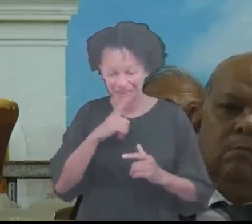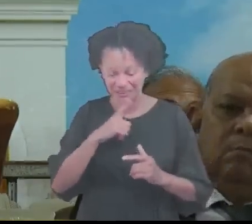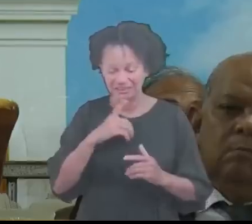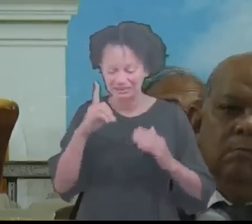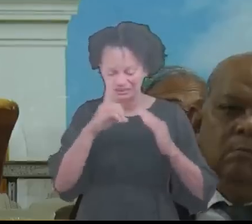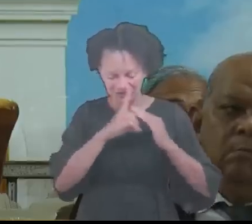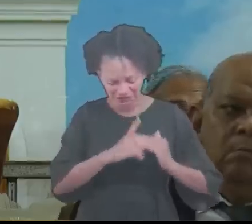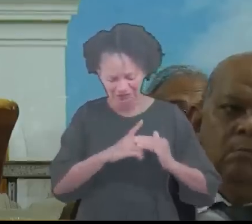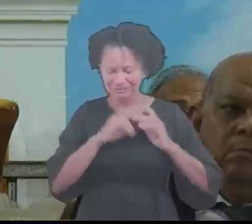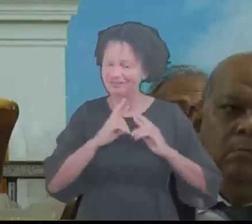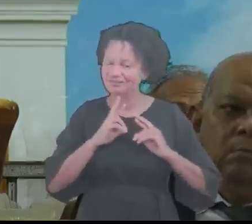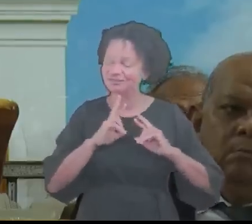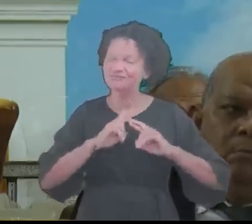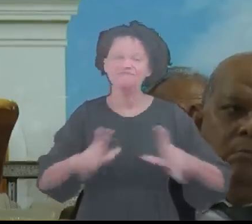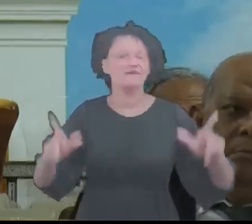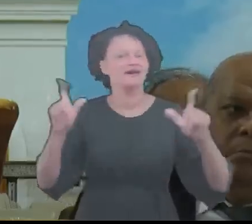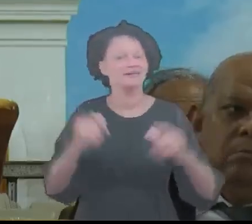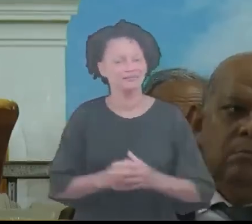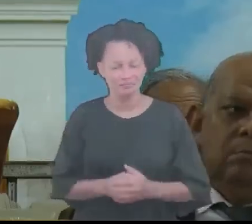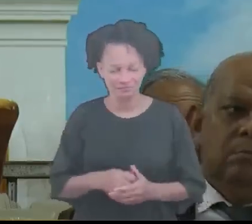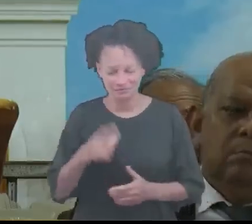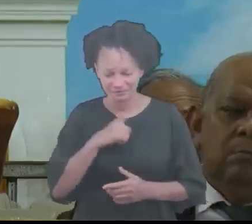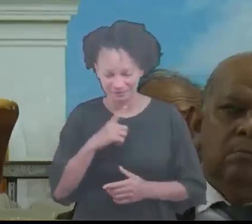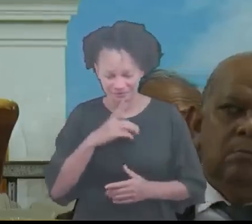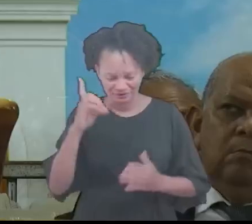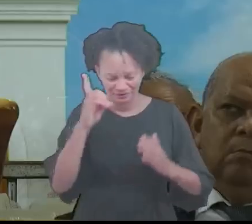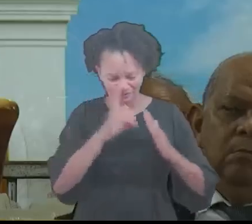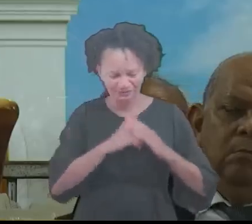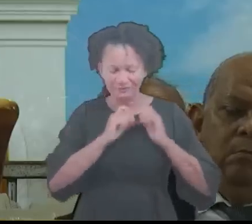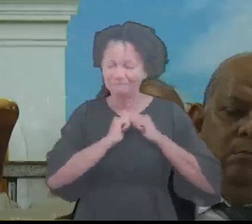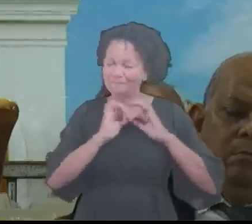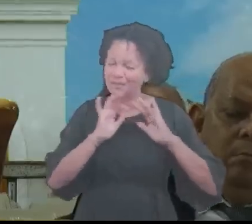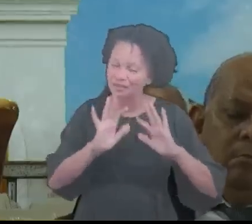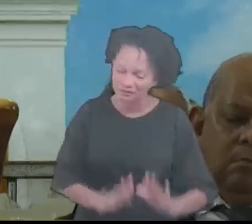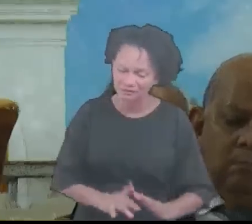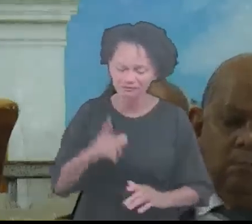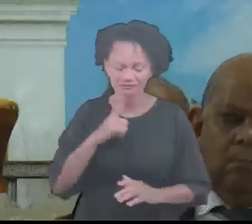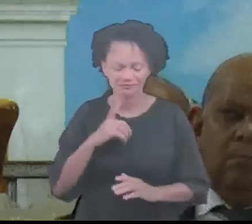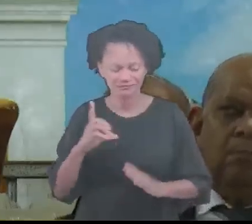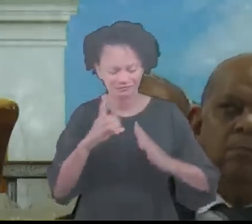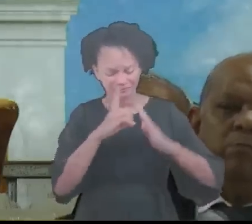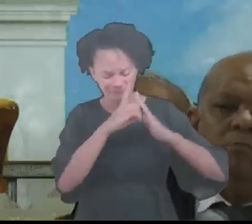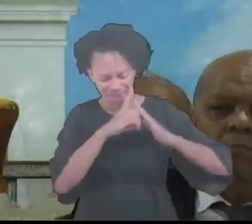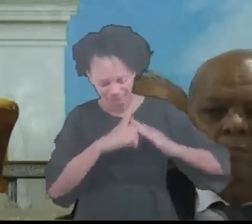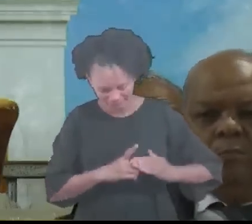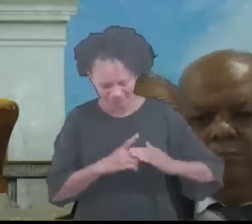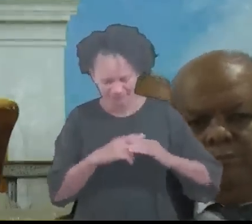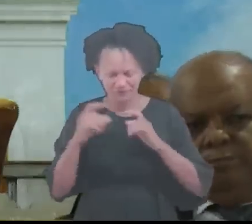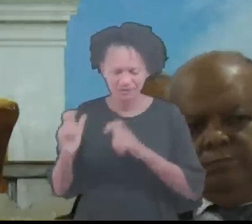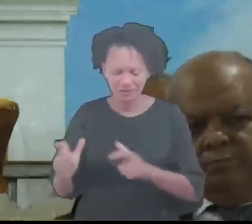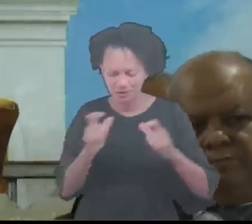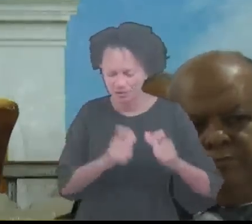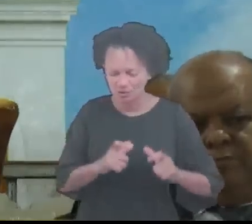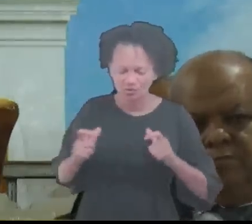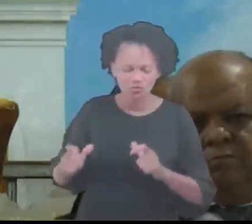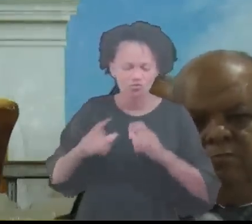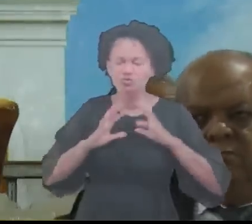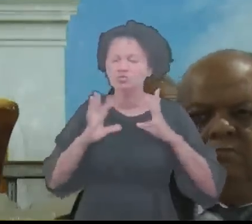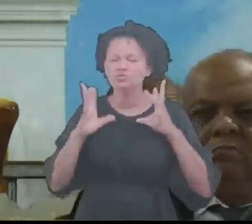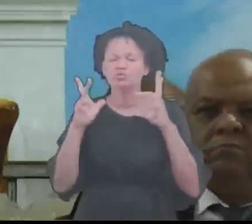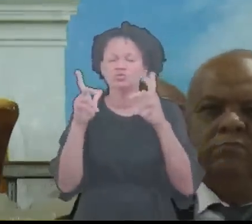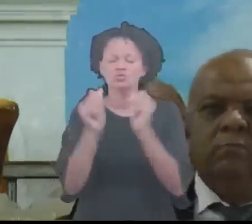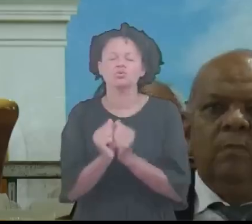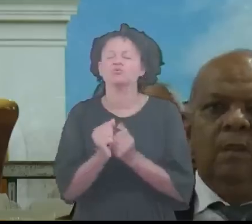mirra é diferente. Quem tem saquitel de mirra é uma bênção. Quem tem saquitel de mirra, onde ele passa, todo mundo